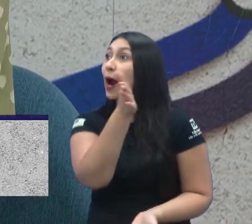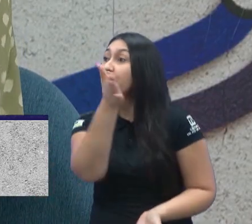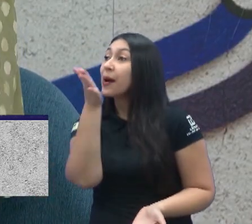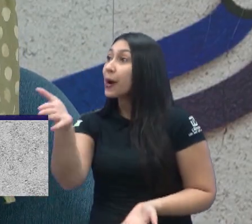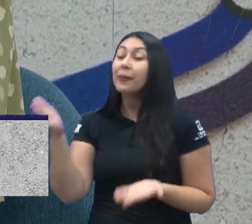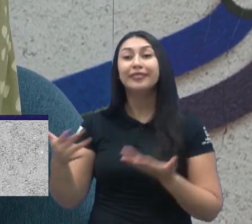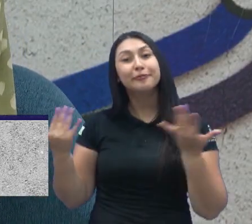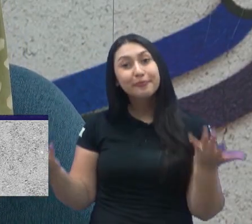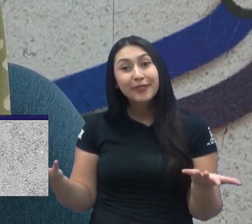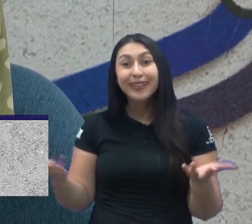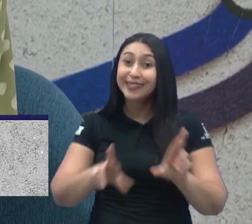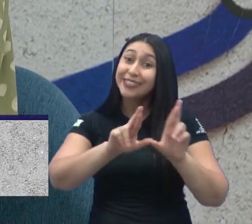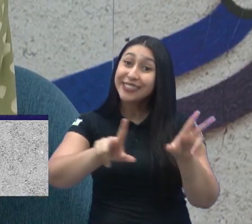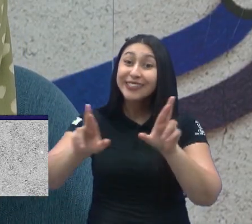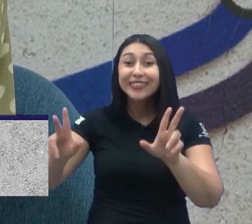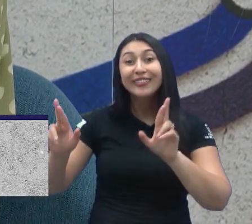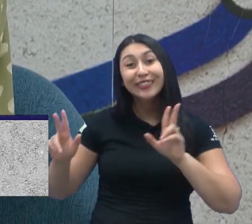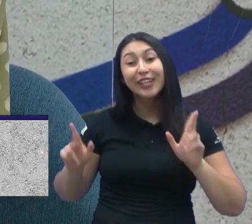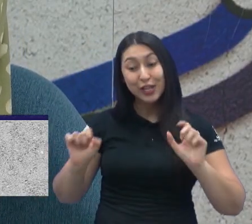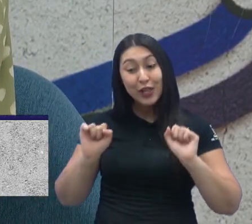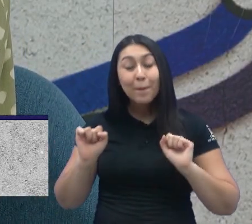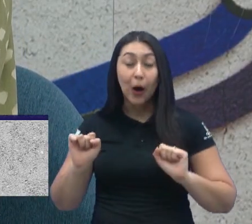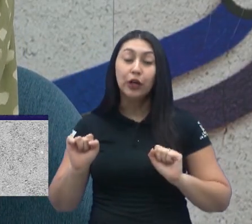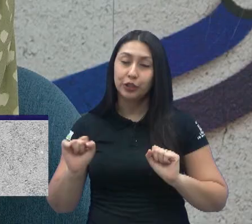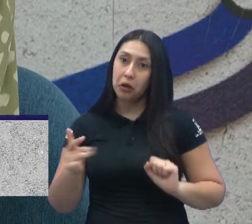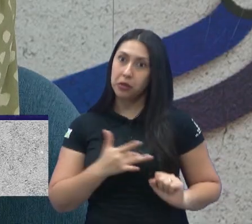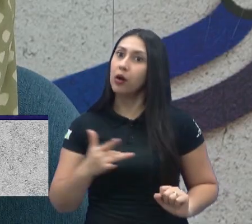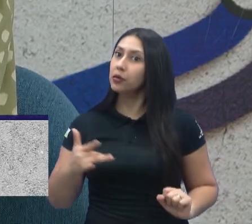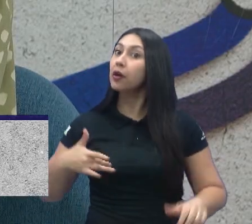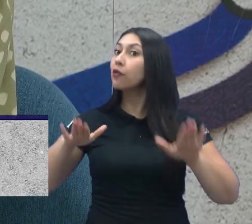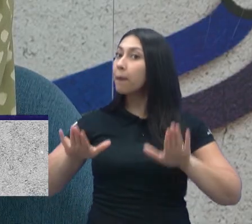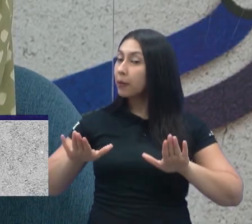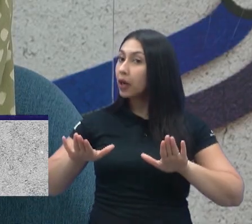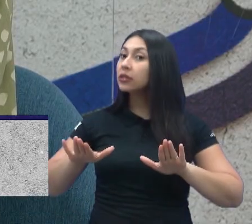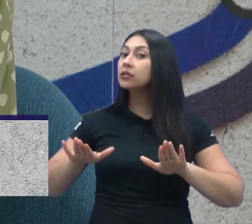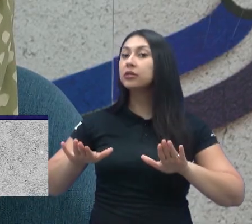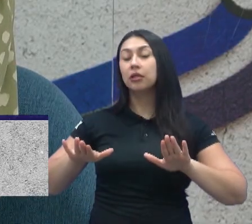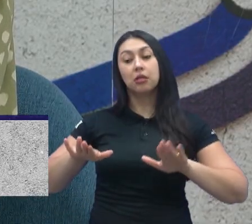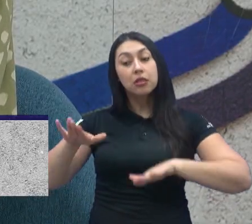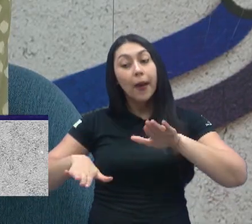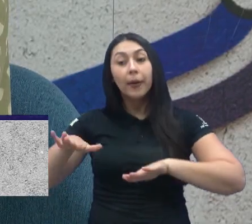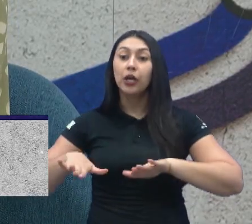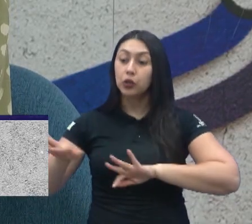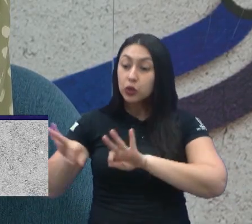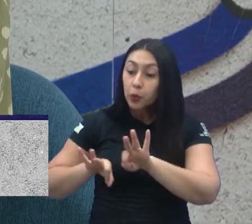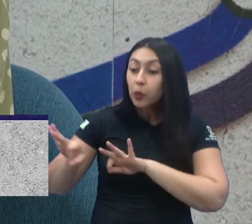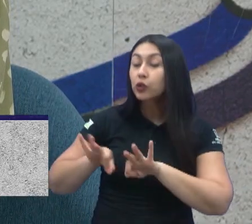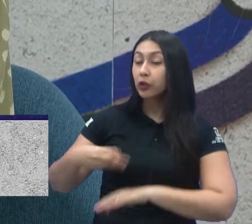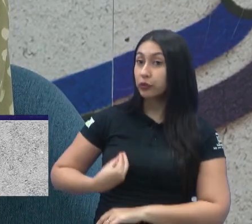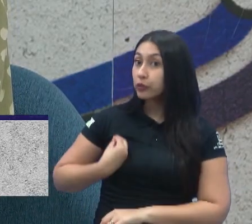Então, tudo isso pode ser hábito saudável, vai sempre depender do projeto de vida, da história de vida